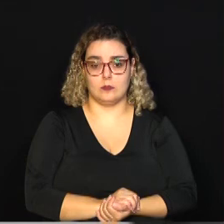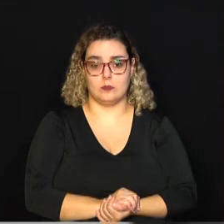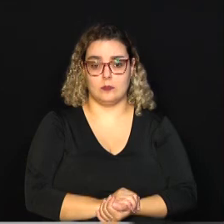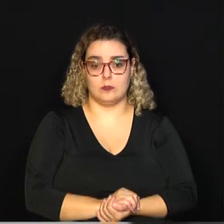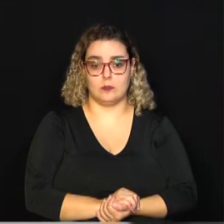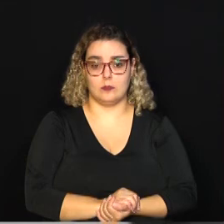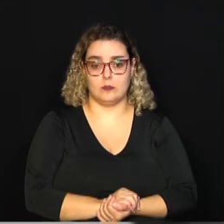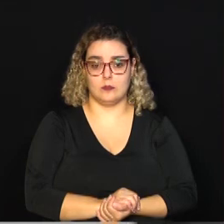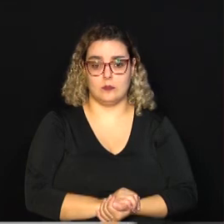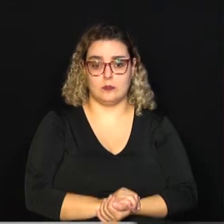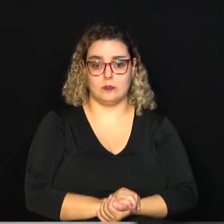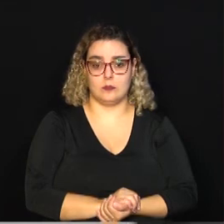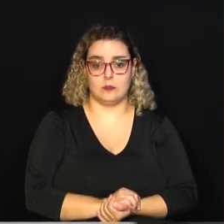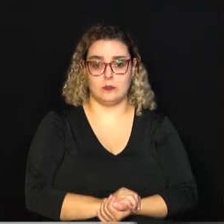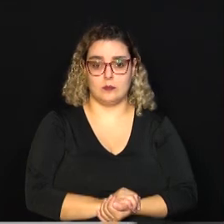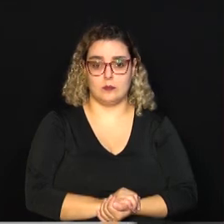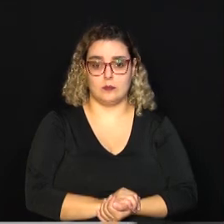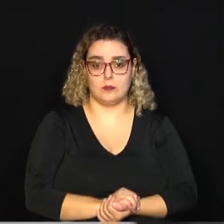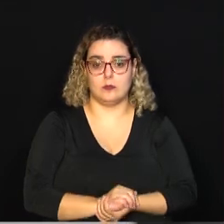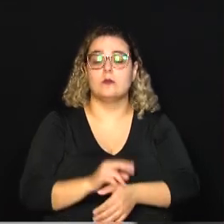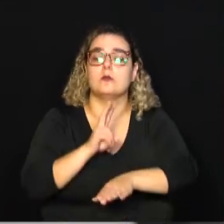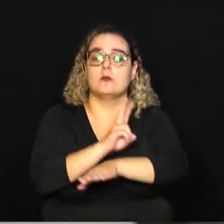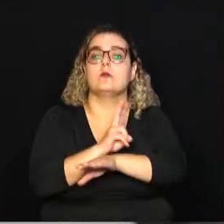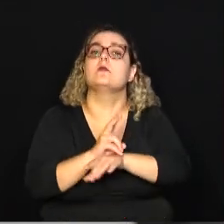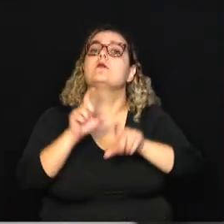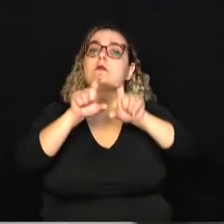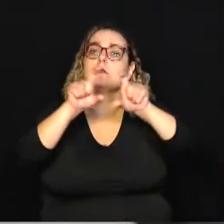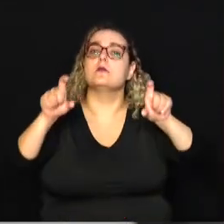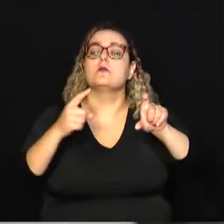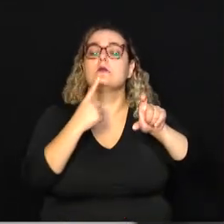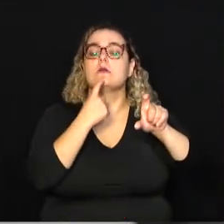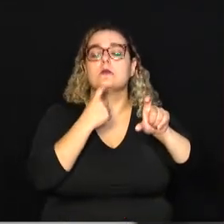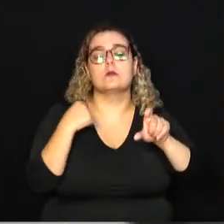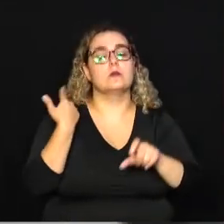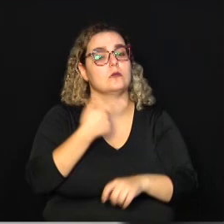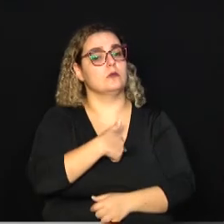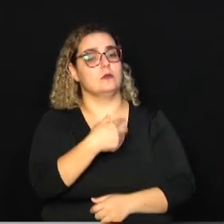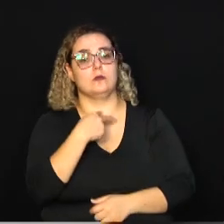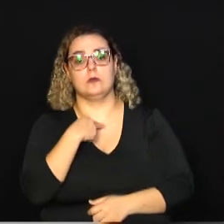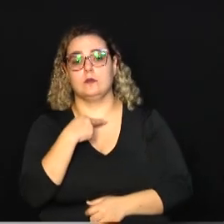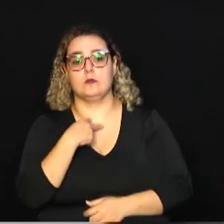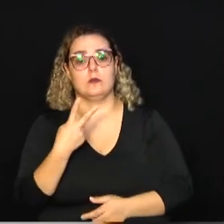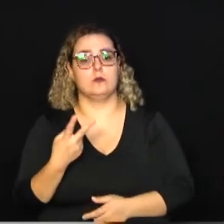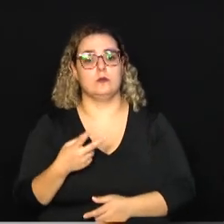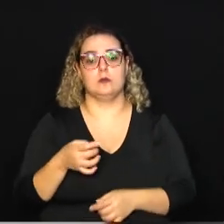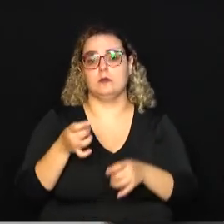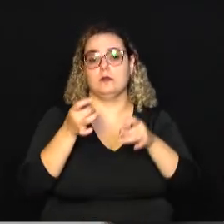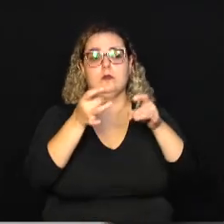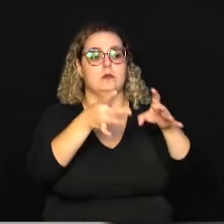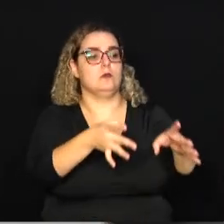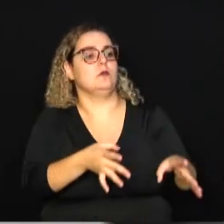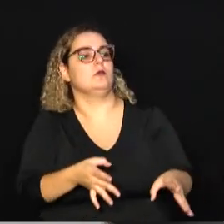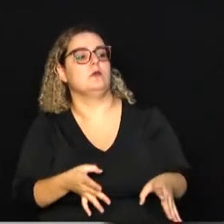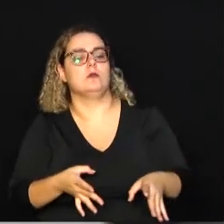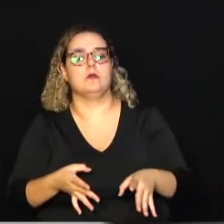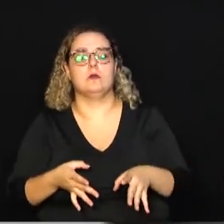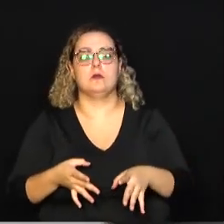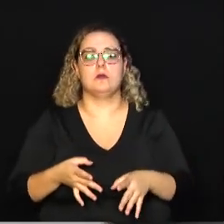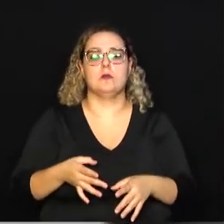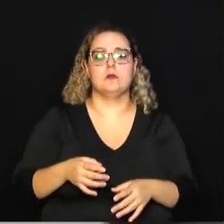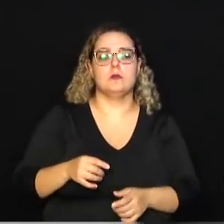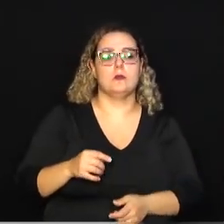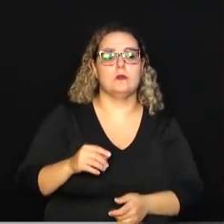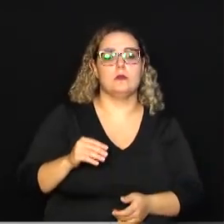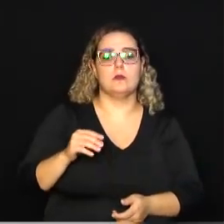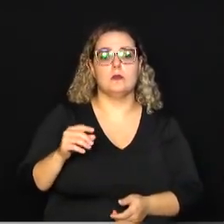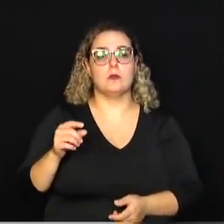proteção e da fase vermelha, né? Nós não podemos agora coadunar com boicote, com eventos e tudo mais, porque